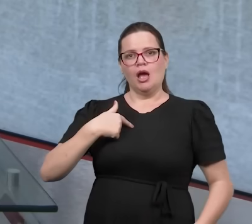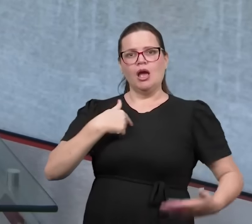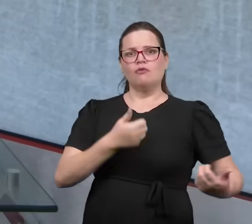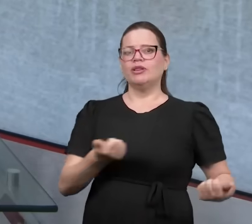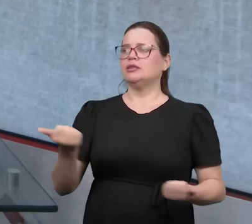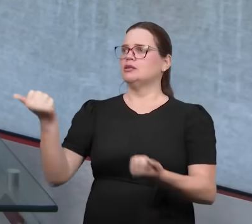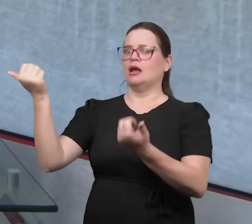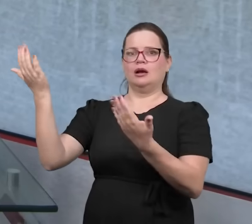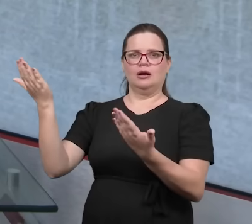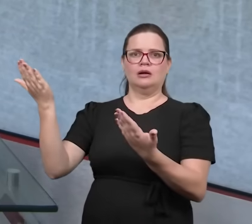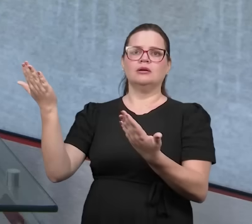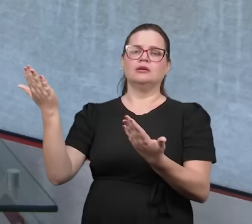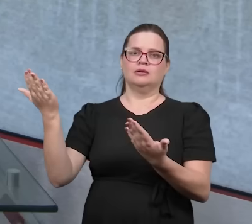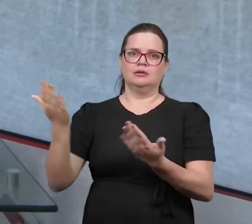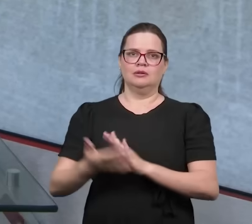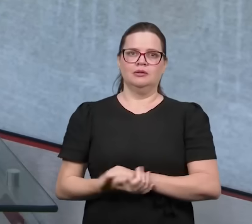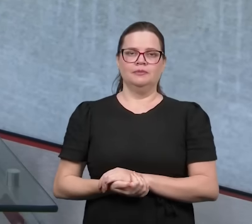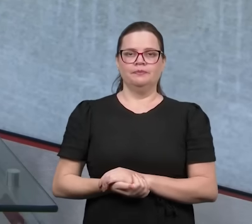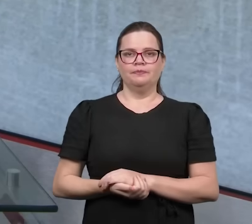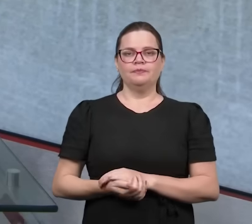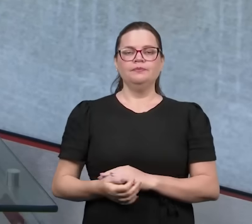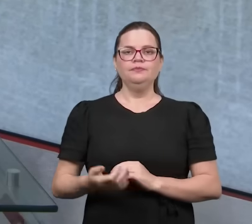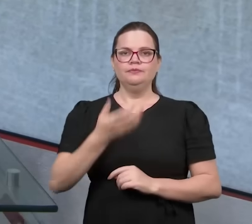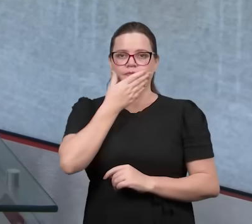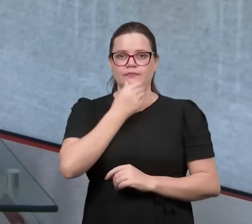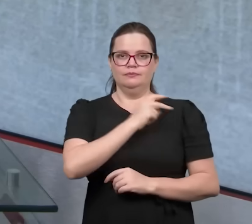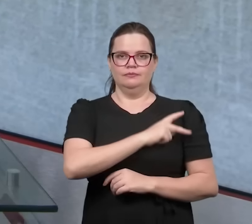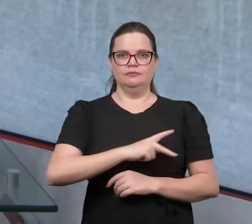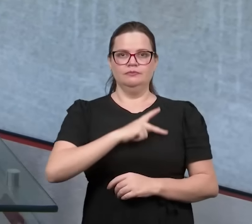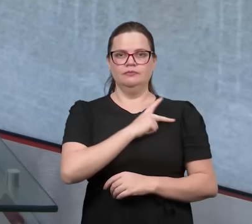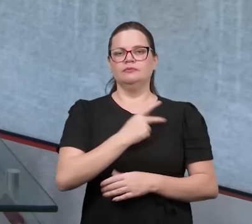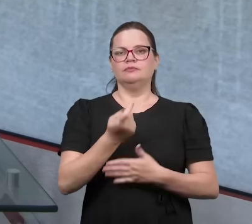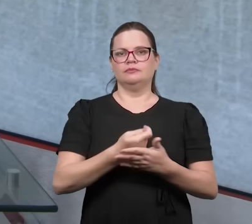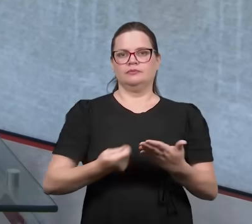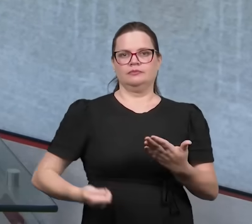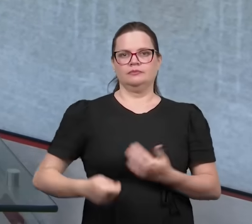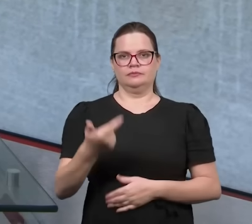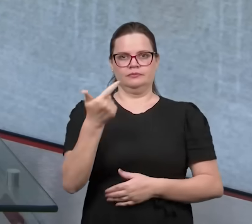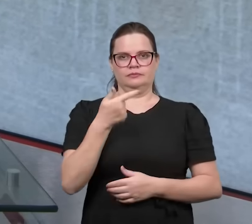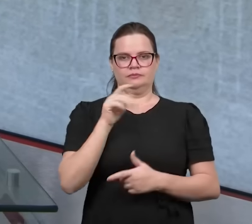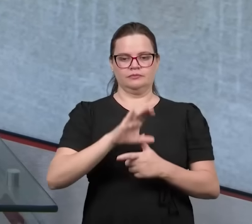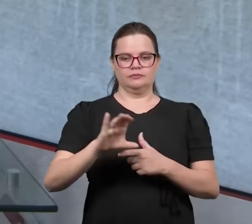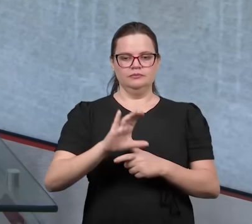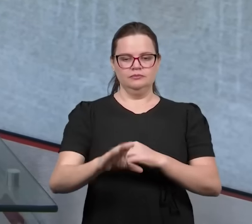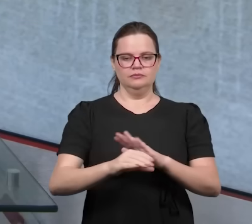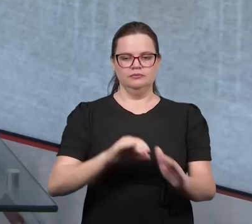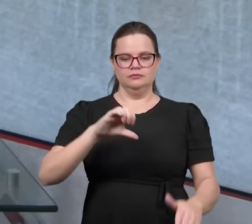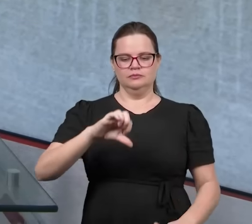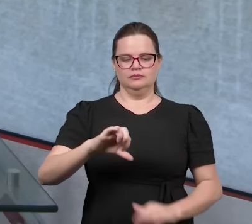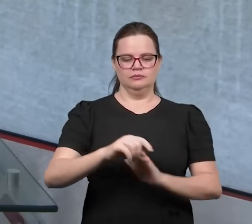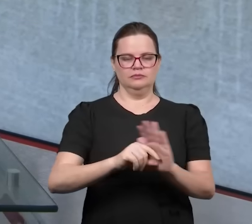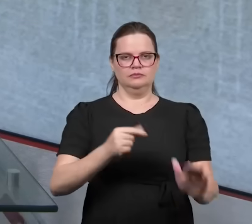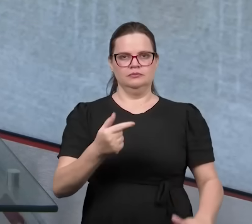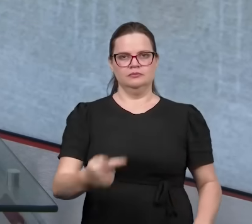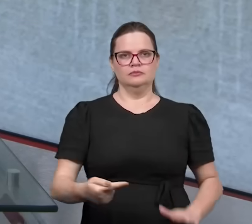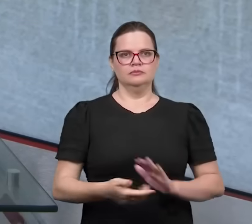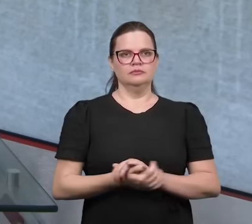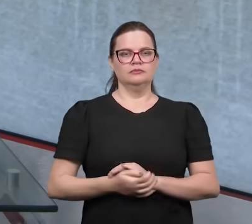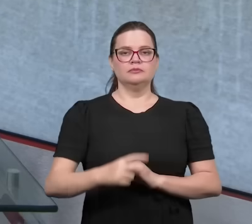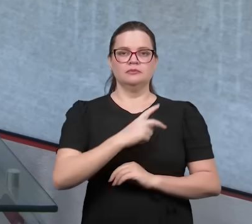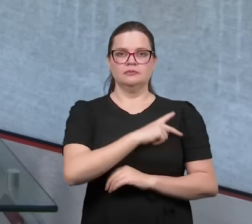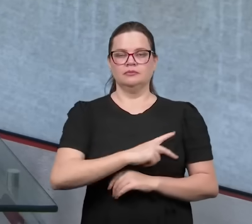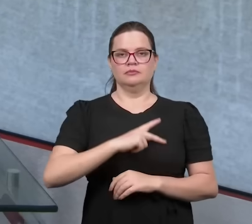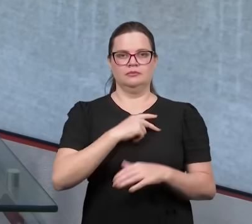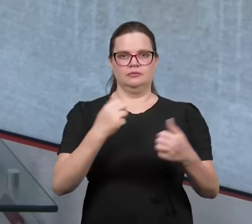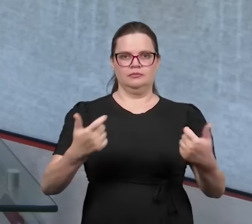dado de coração. E quem expressa isso é o apóstolo Paulo na segunda carta aos Coríntios, capítulo 9, verso 7. Então, Paulo